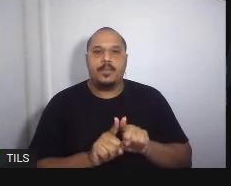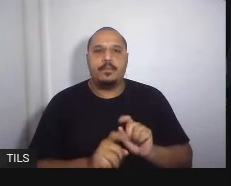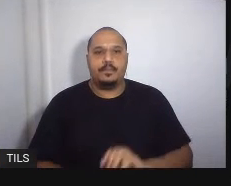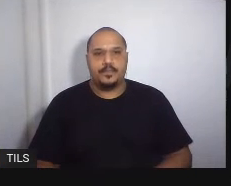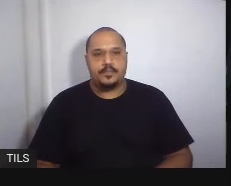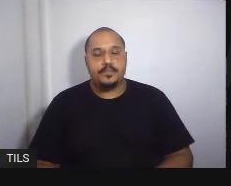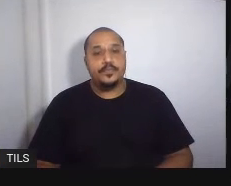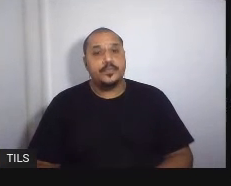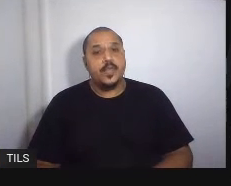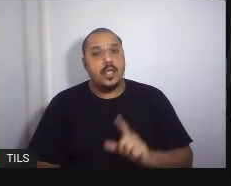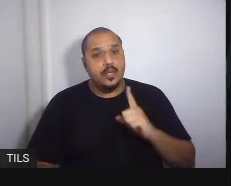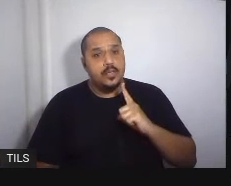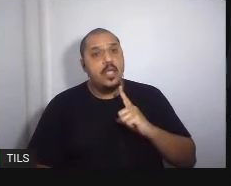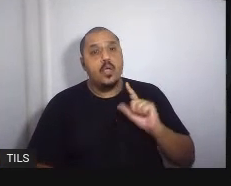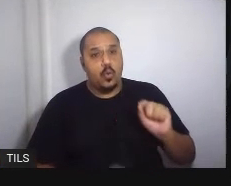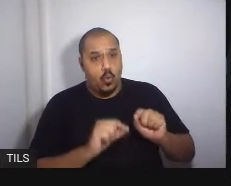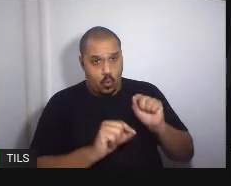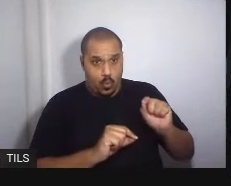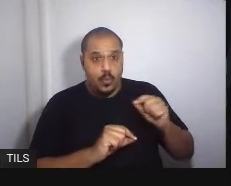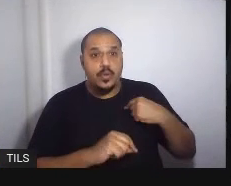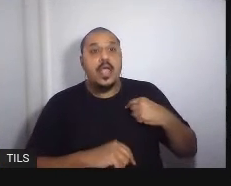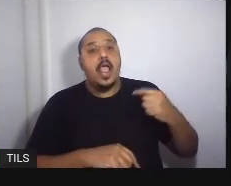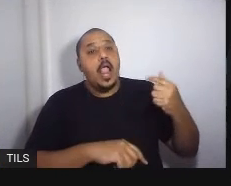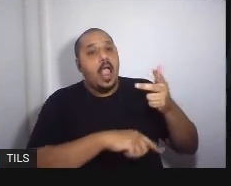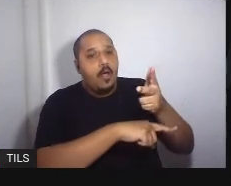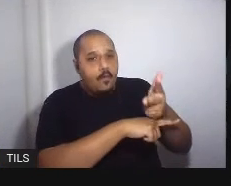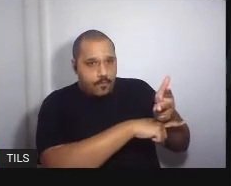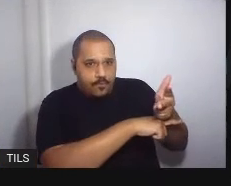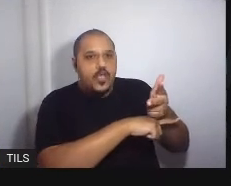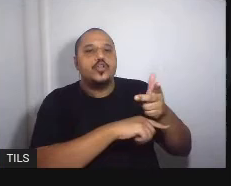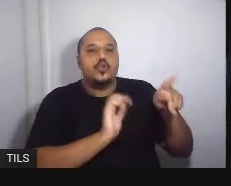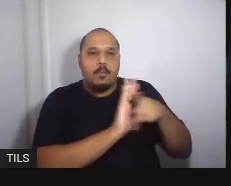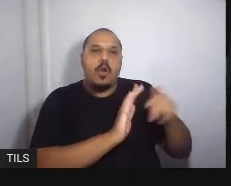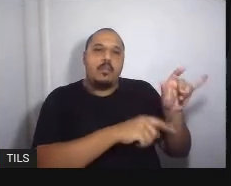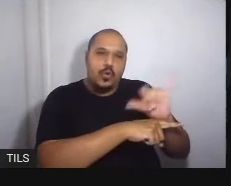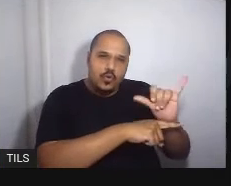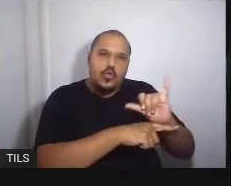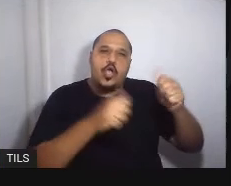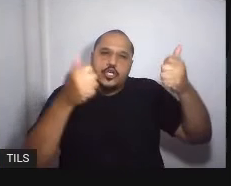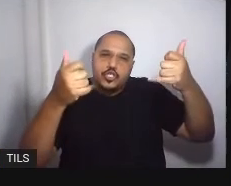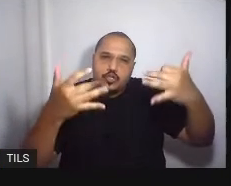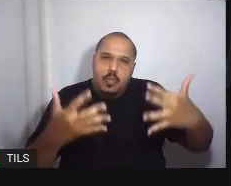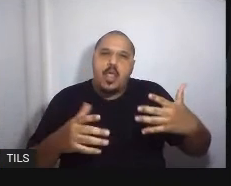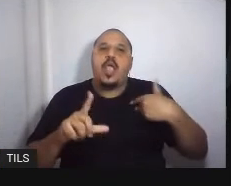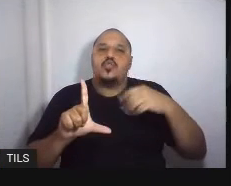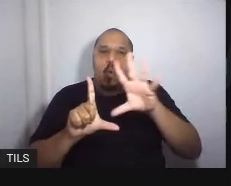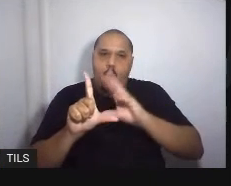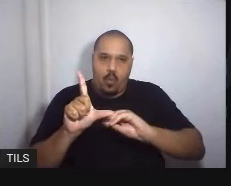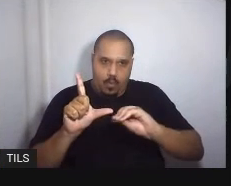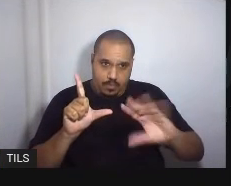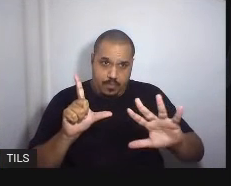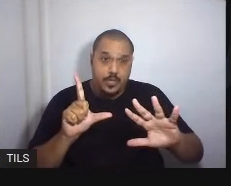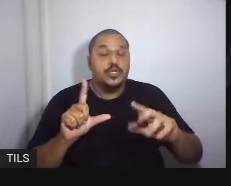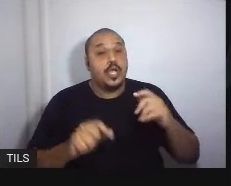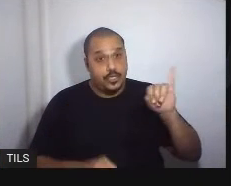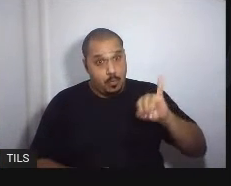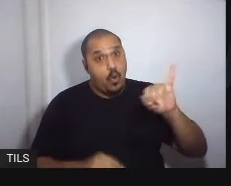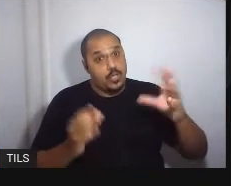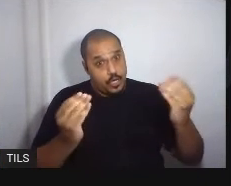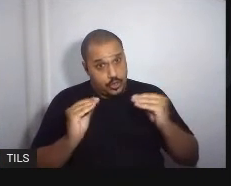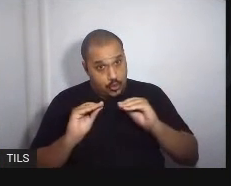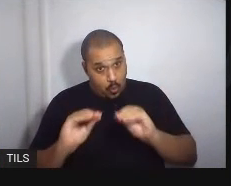vídeo no YouTube do PROIAC que fala sobre o Drive compartilhamento. A sugestão é que vocês coloquem esse vídeo aqui orientando os alunos.